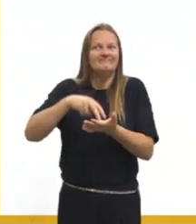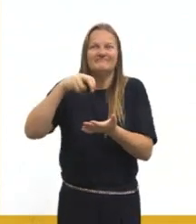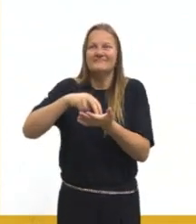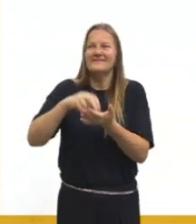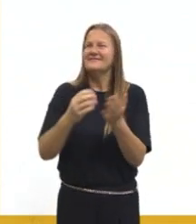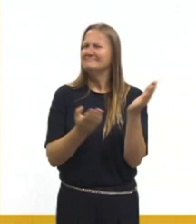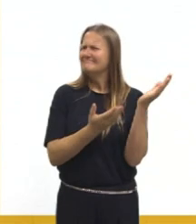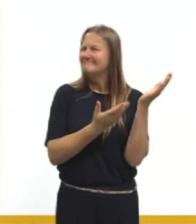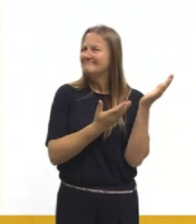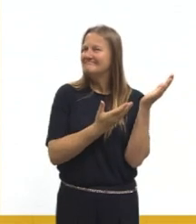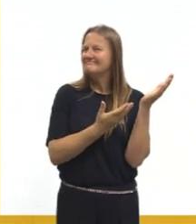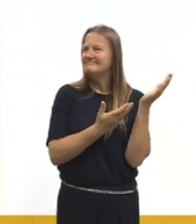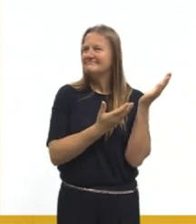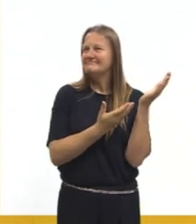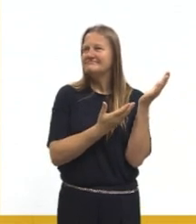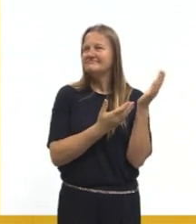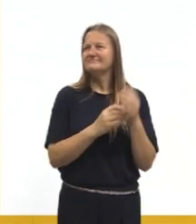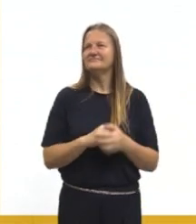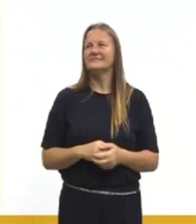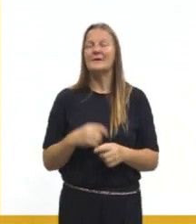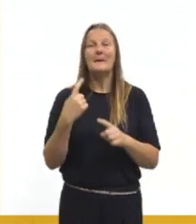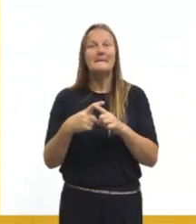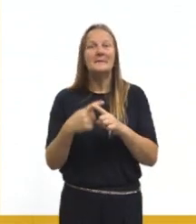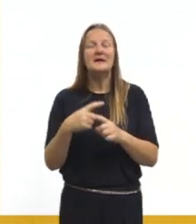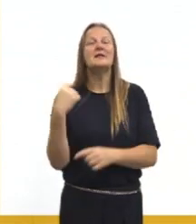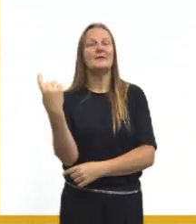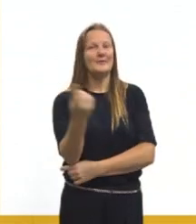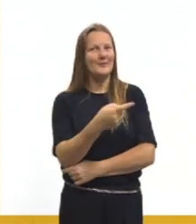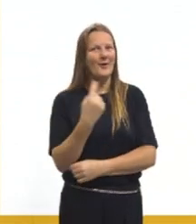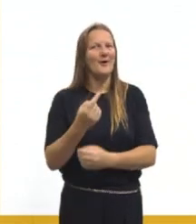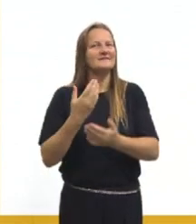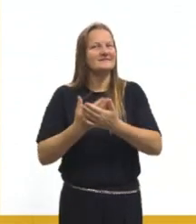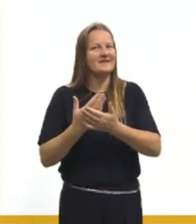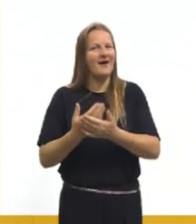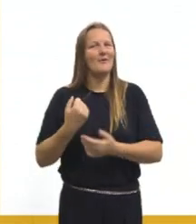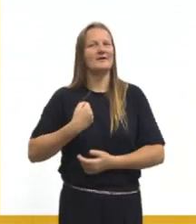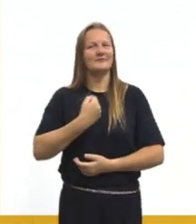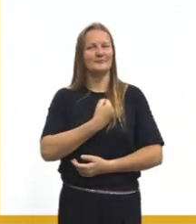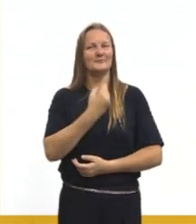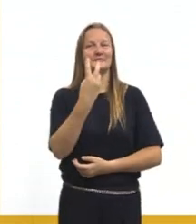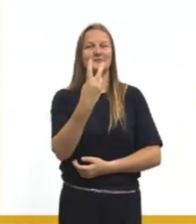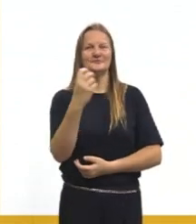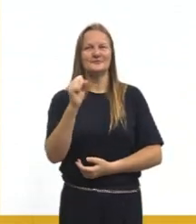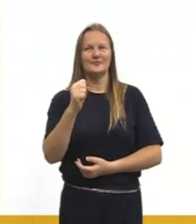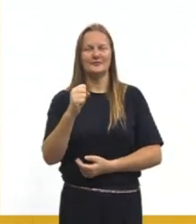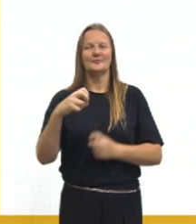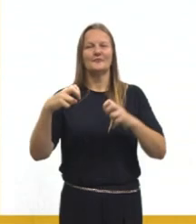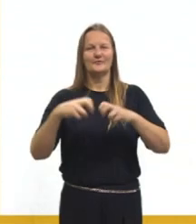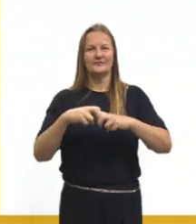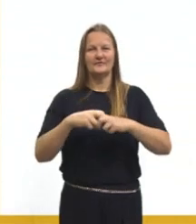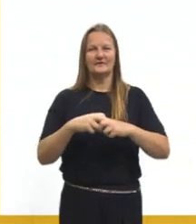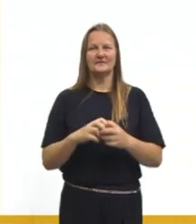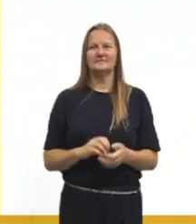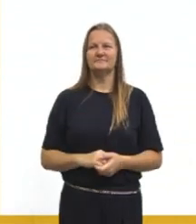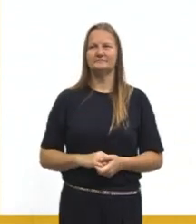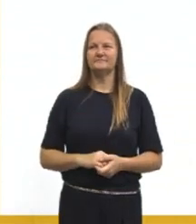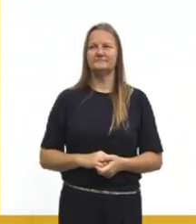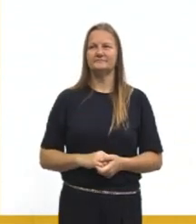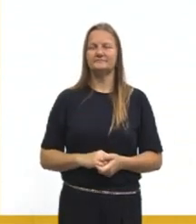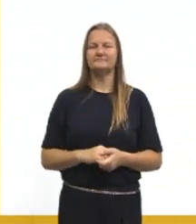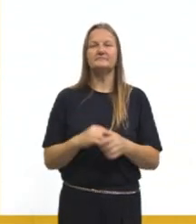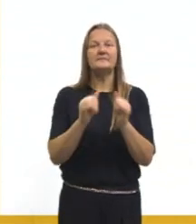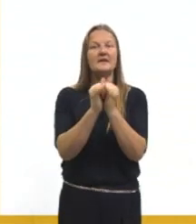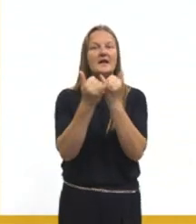essa questão aqui especificamente porque a gente abordou ela na nossa aula 28 de física uma questão então de